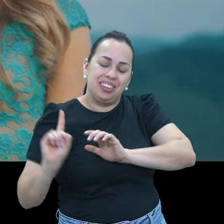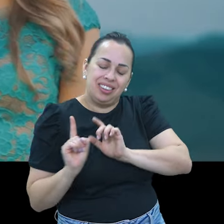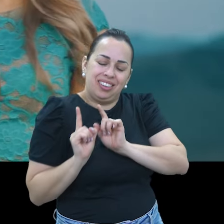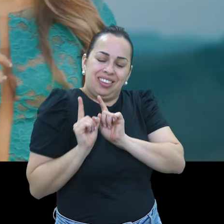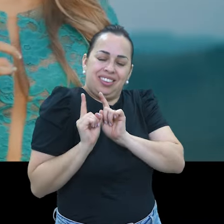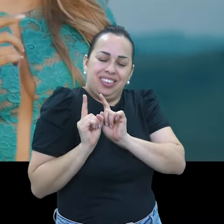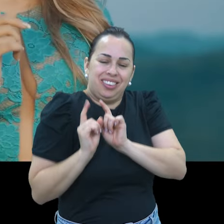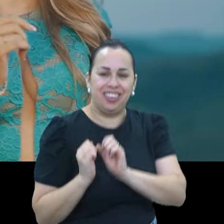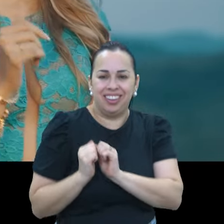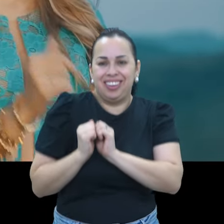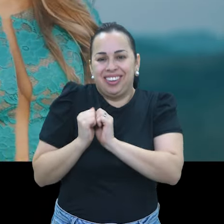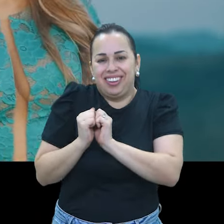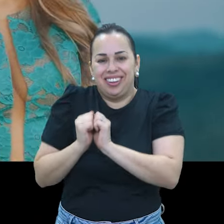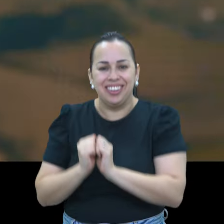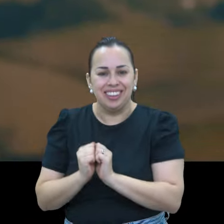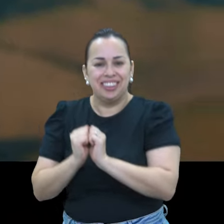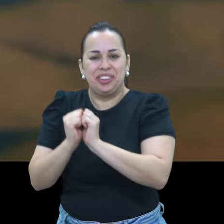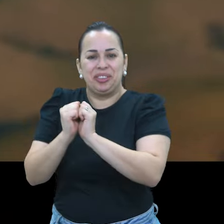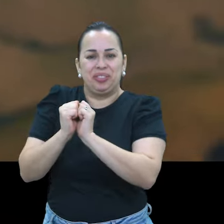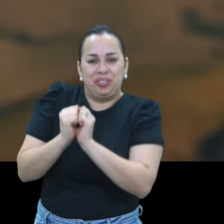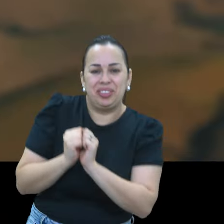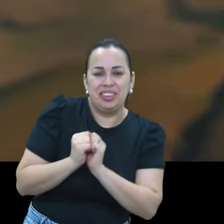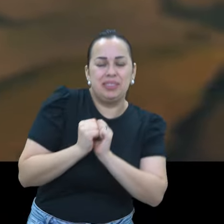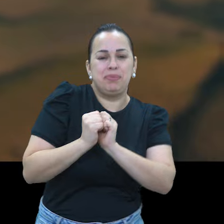amar agora.